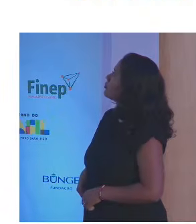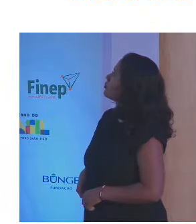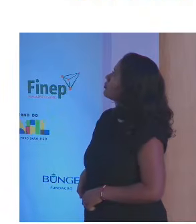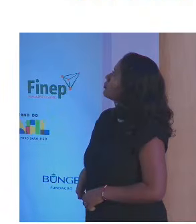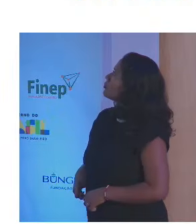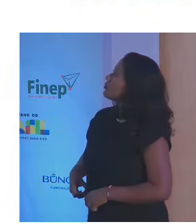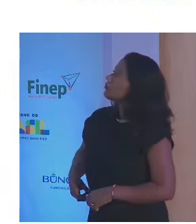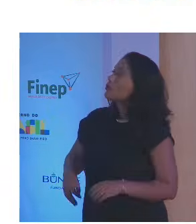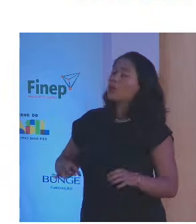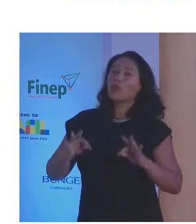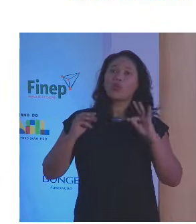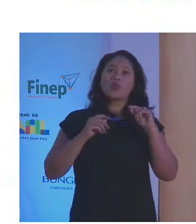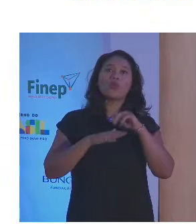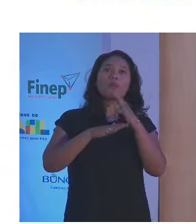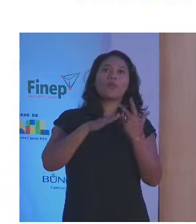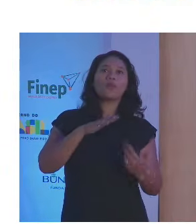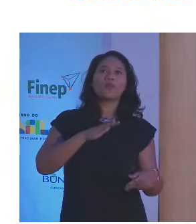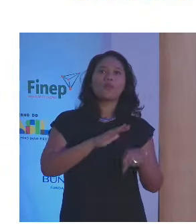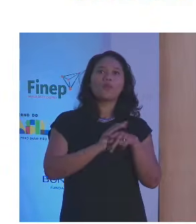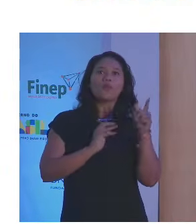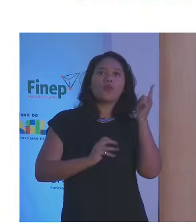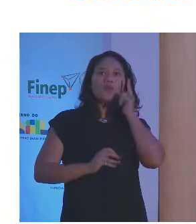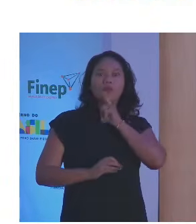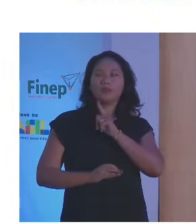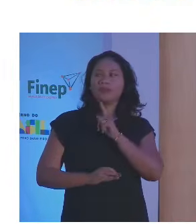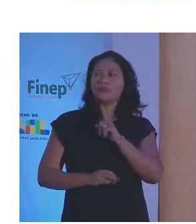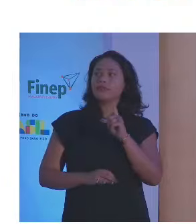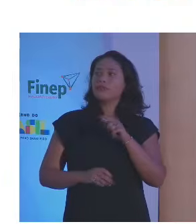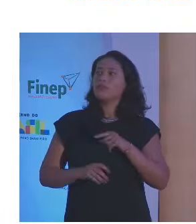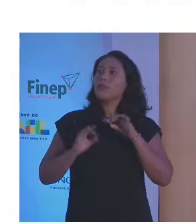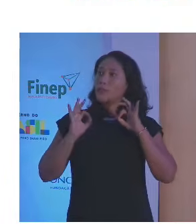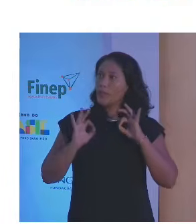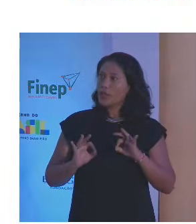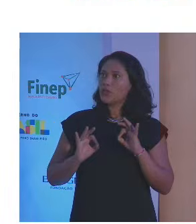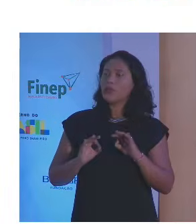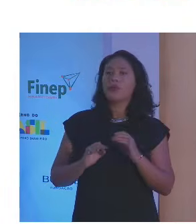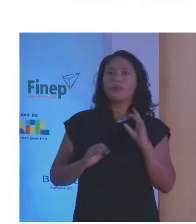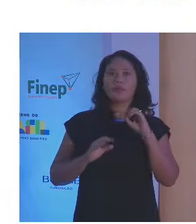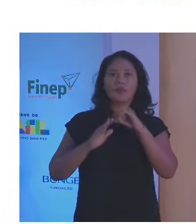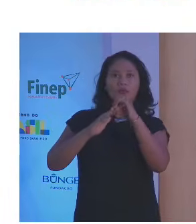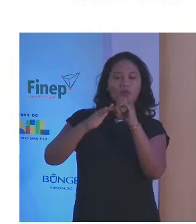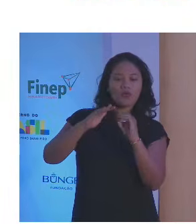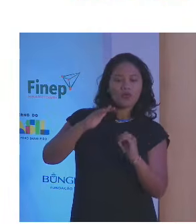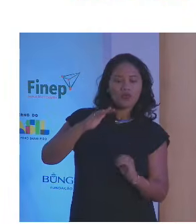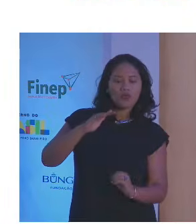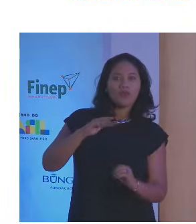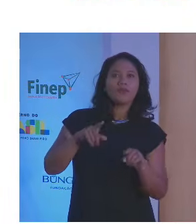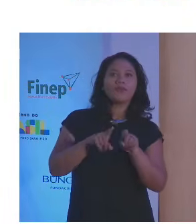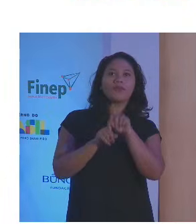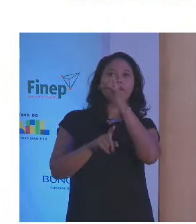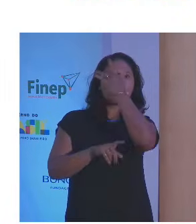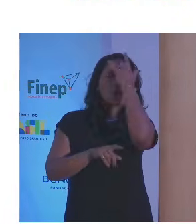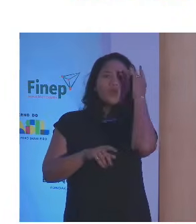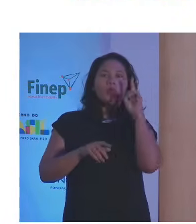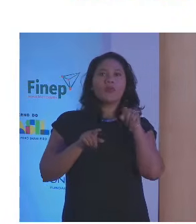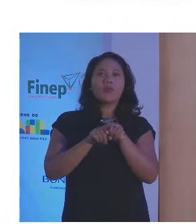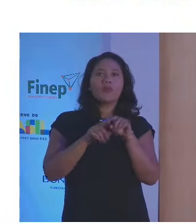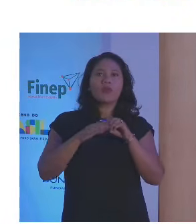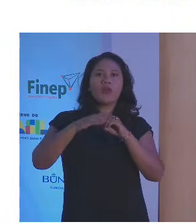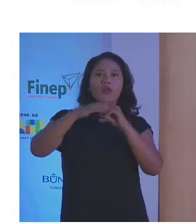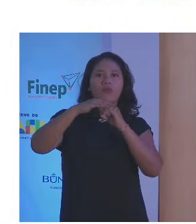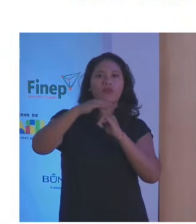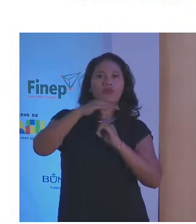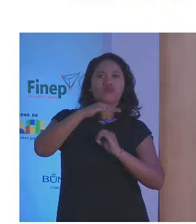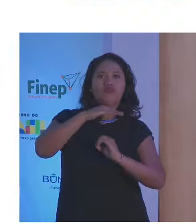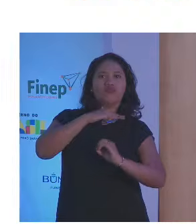os mergulhos que a gente conseguiu fazer no oceano. Mergulhos mesmo, sabe? Um equipamento robótico ir ou pessoas dentro de um submarino descer